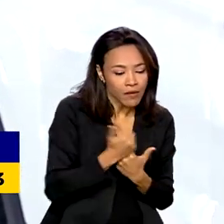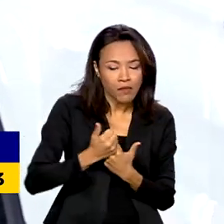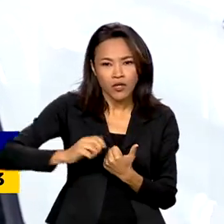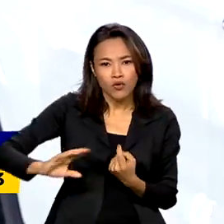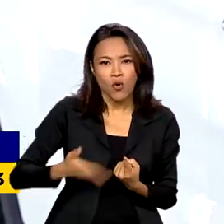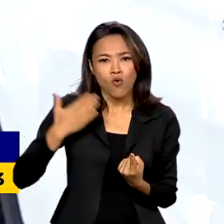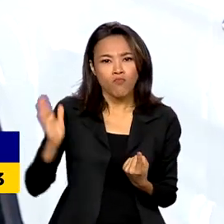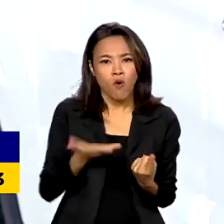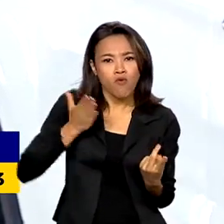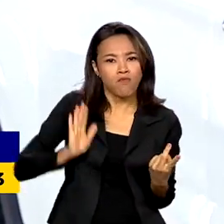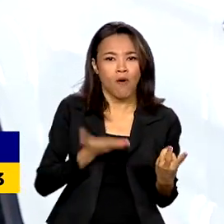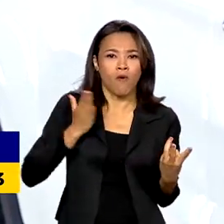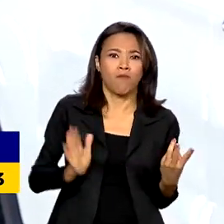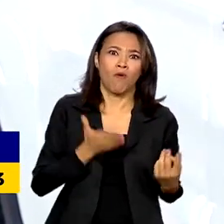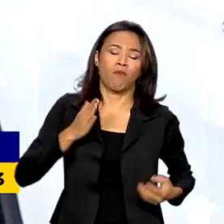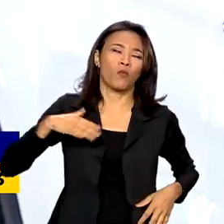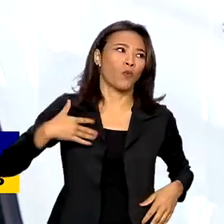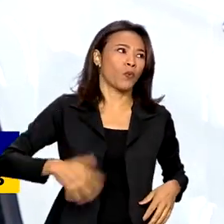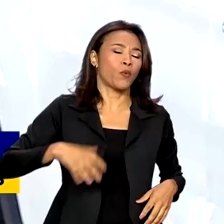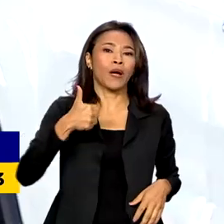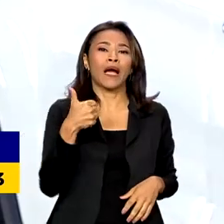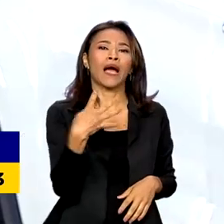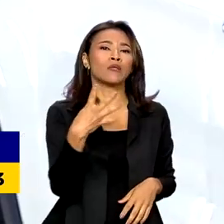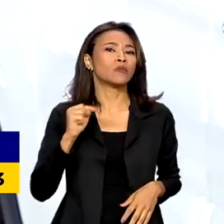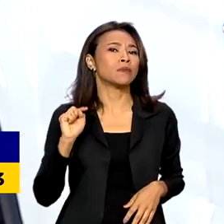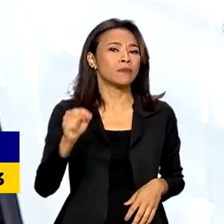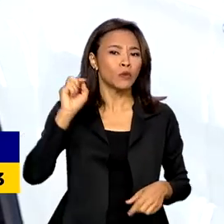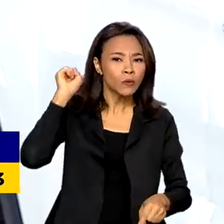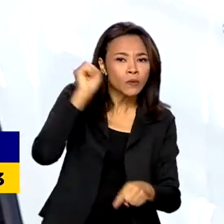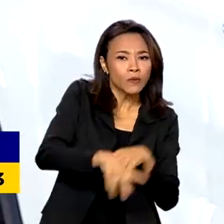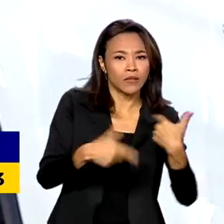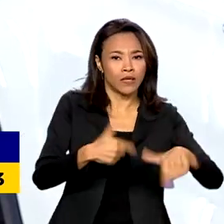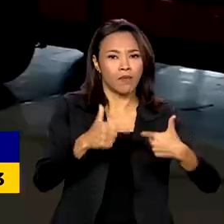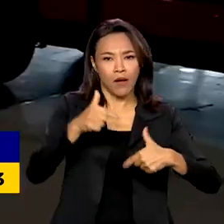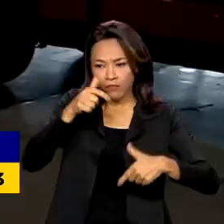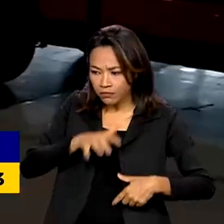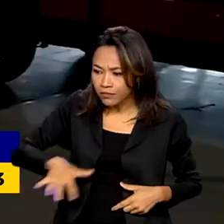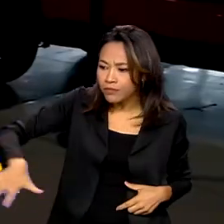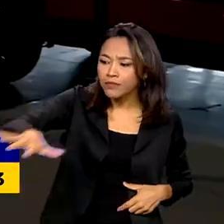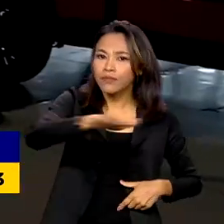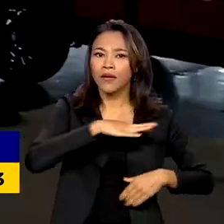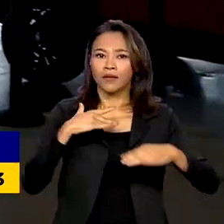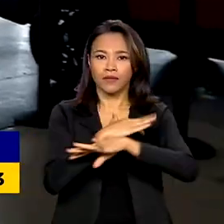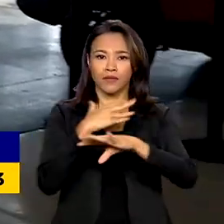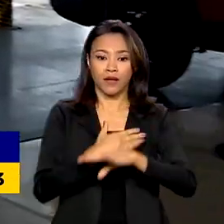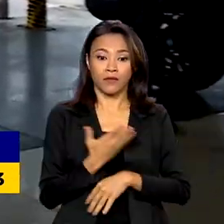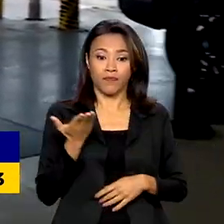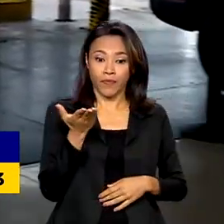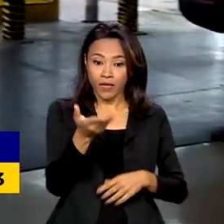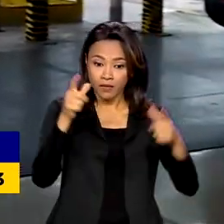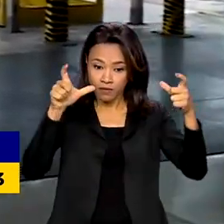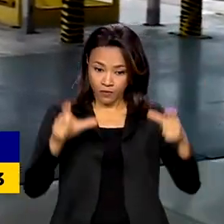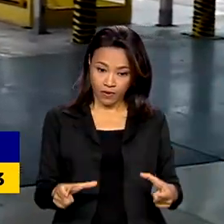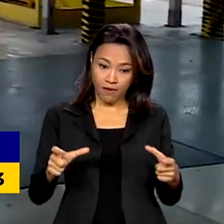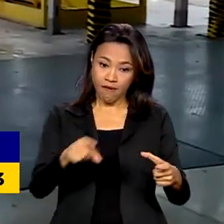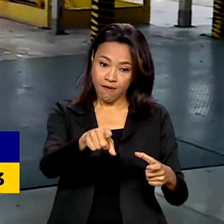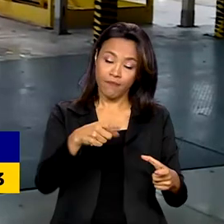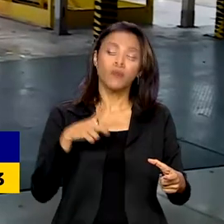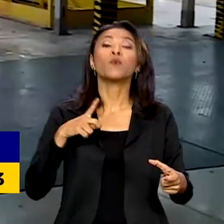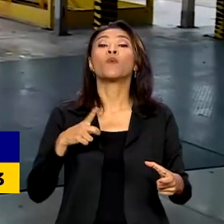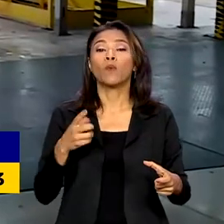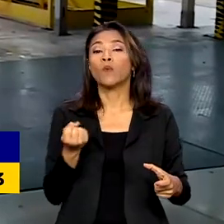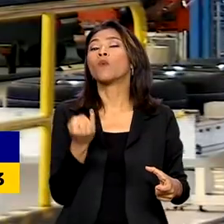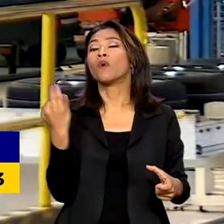geração de mais de 14 mil empregos diretos em toda a região. A planta de Goiânia tem capacidade para produzir